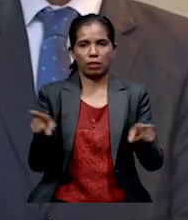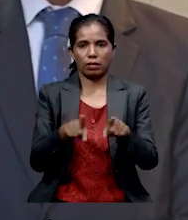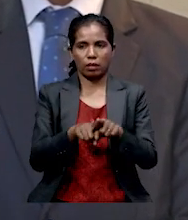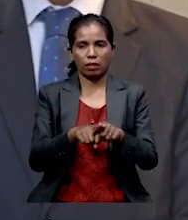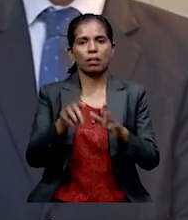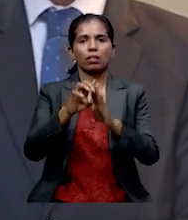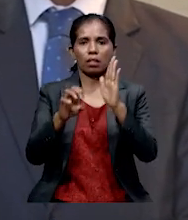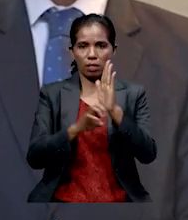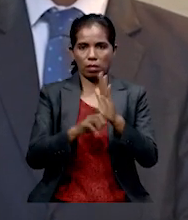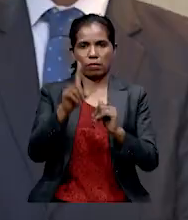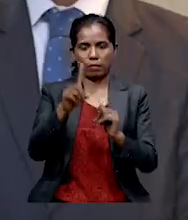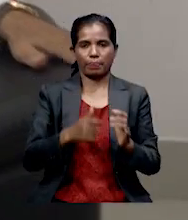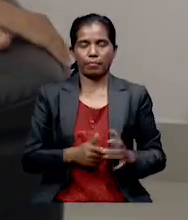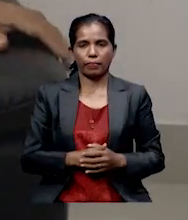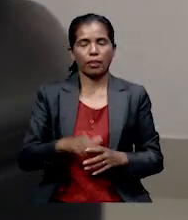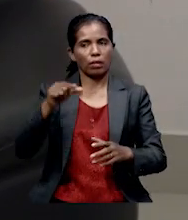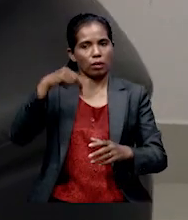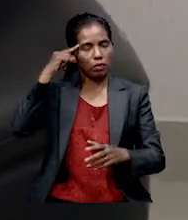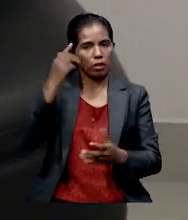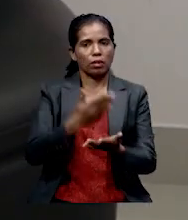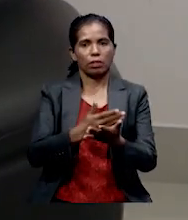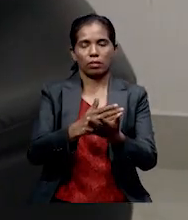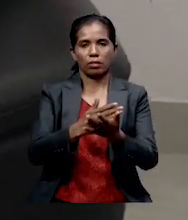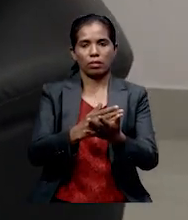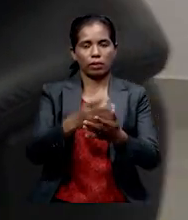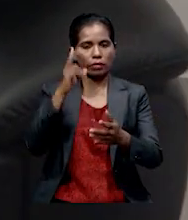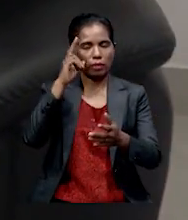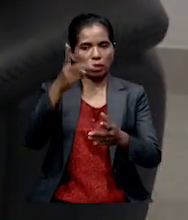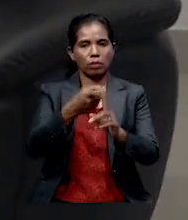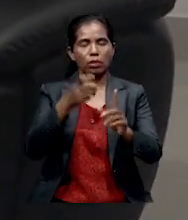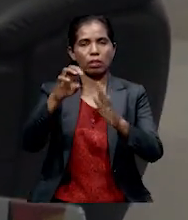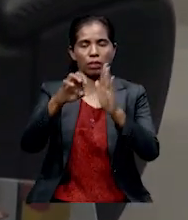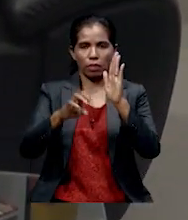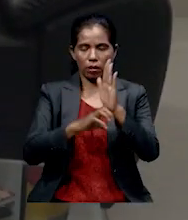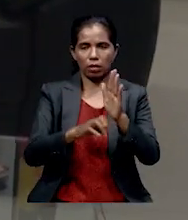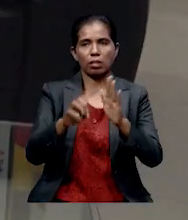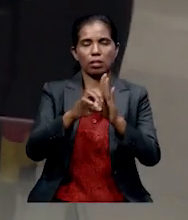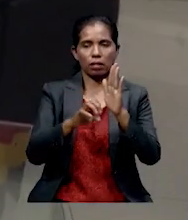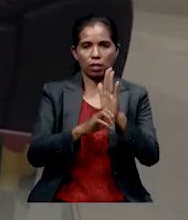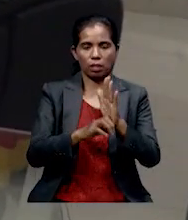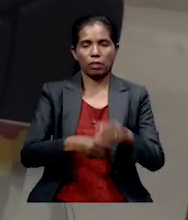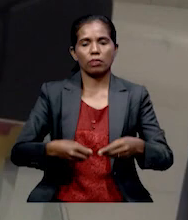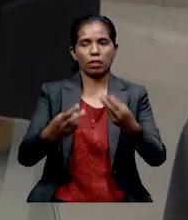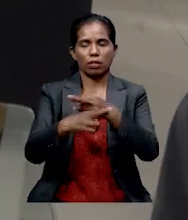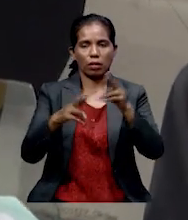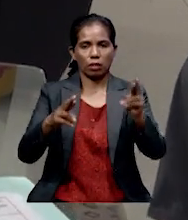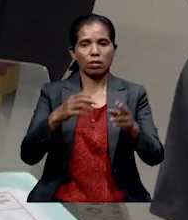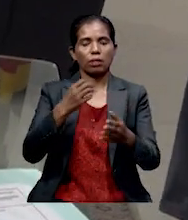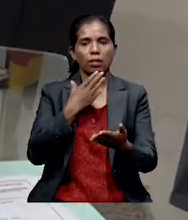estado. Governo se formaliza visão russa chefe Estado-União, não foi resultado positivo para Timor-Leste e a